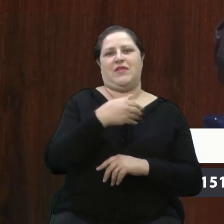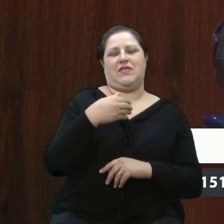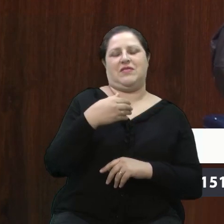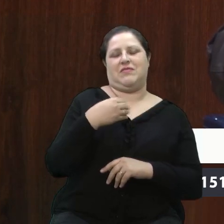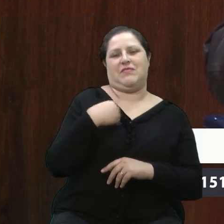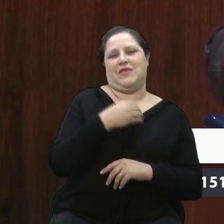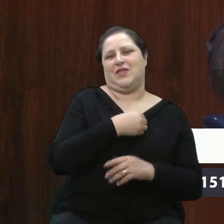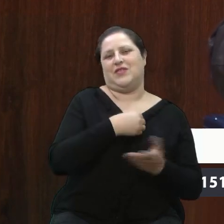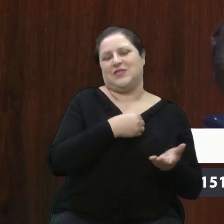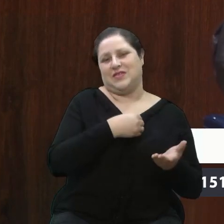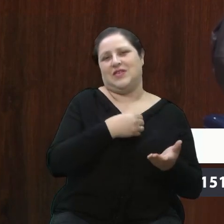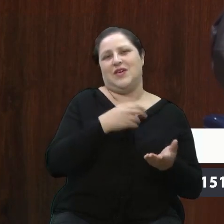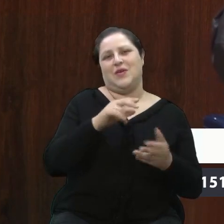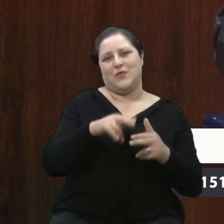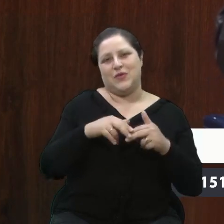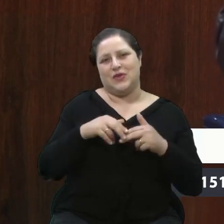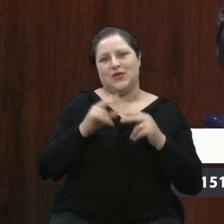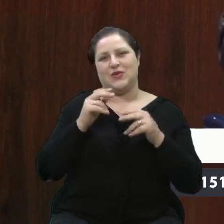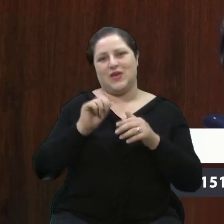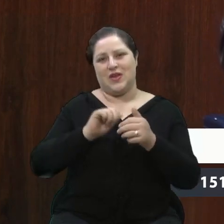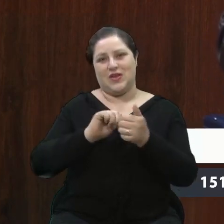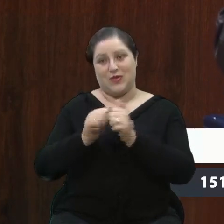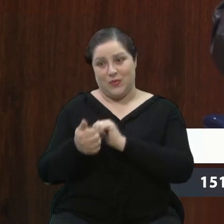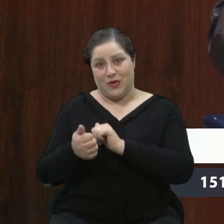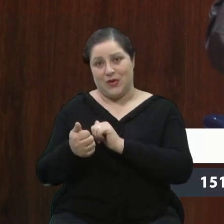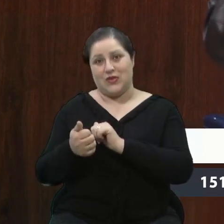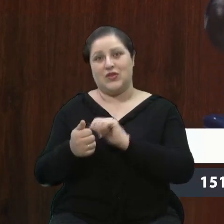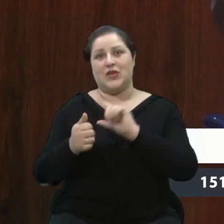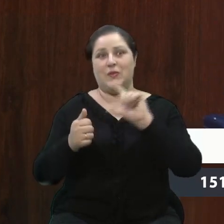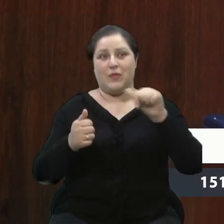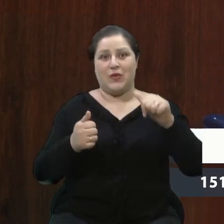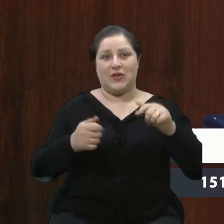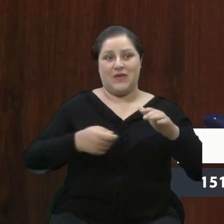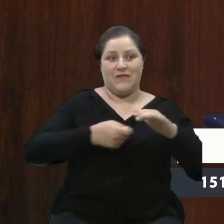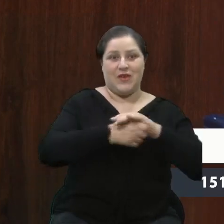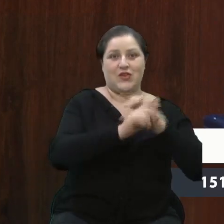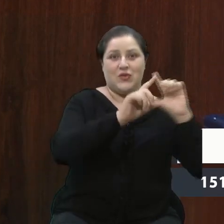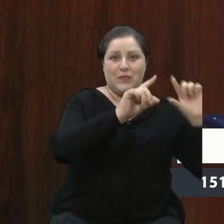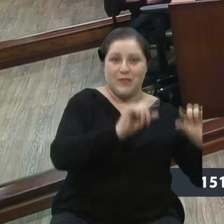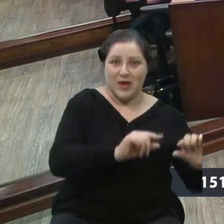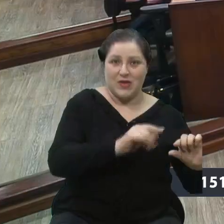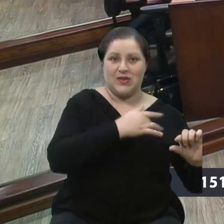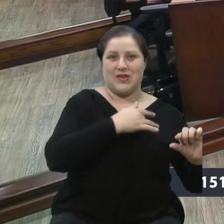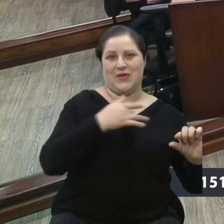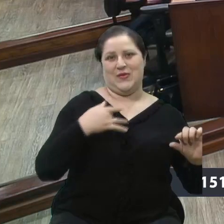estar investindo tanto em saúde no amanhã ou depois. Obrigado. Vereador Fantinel.